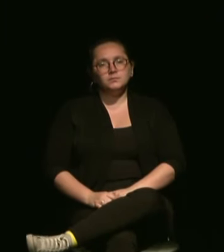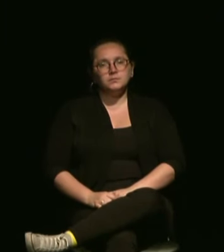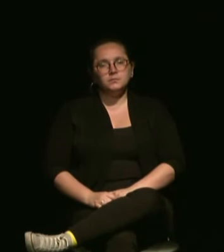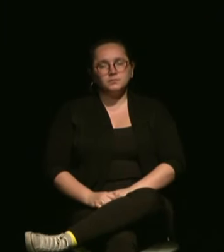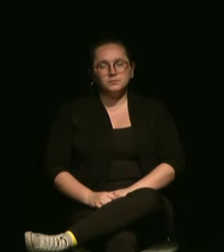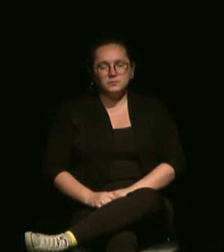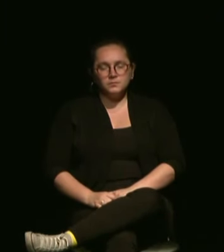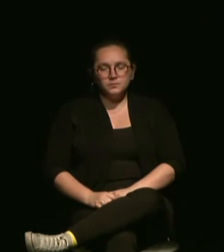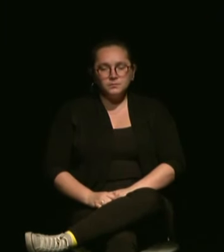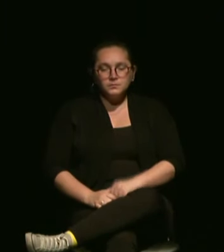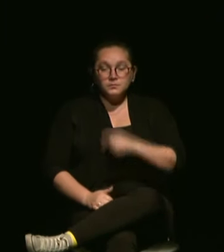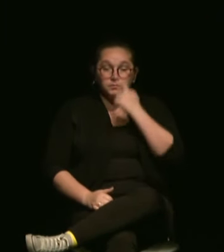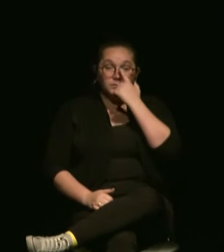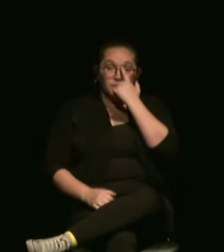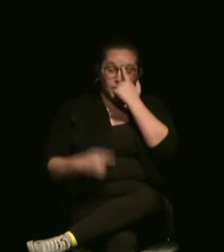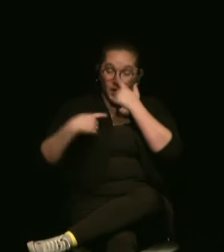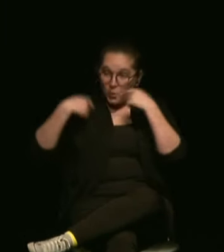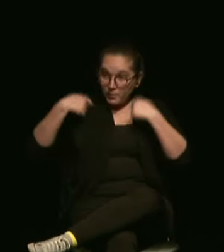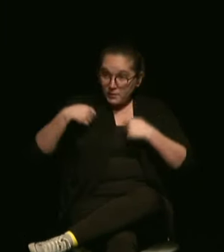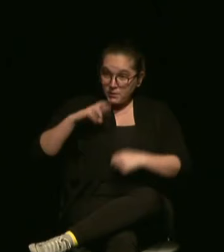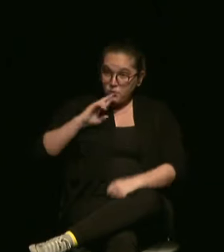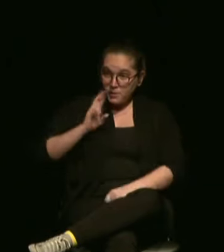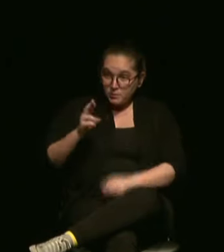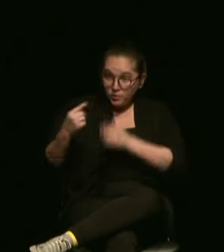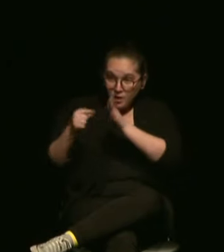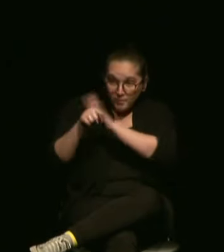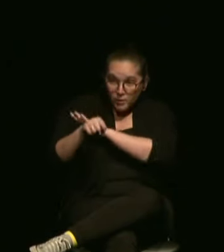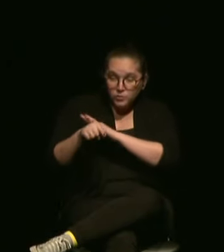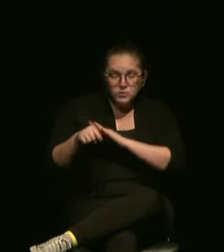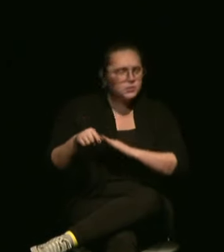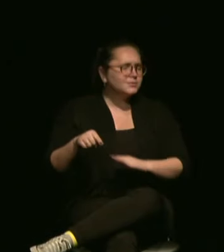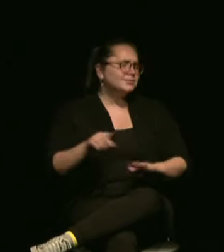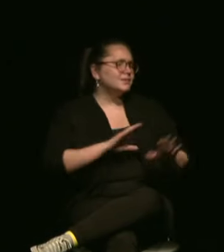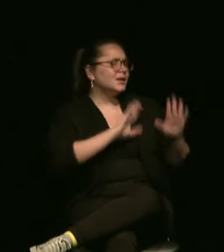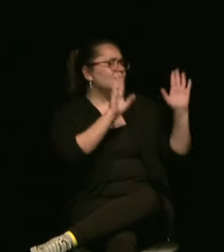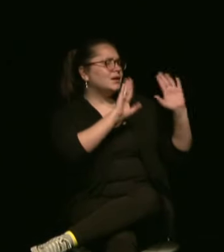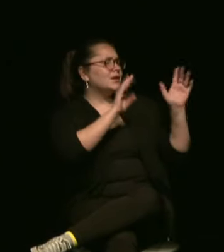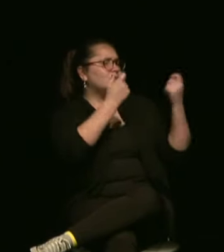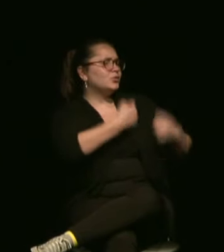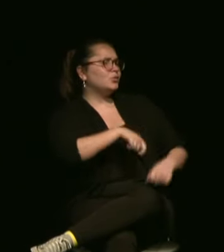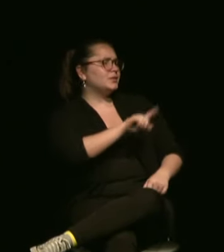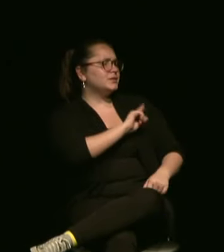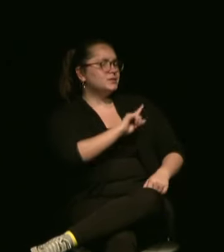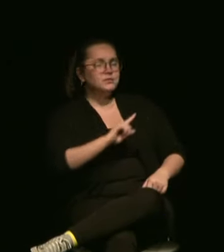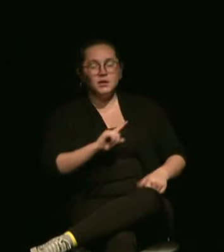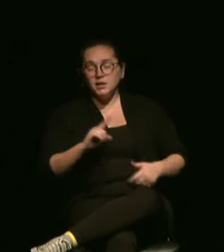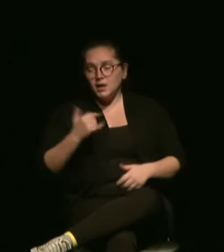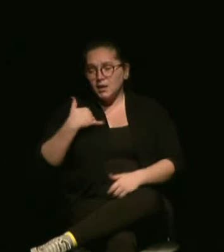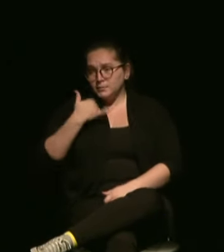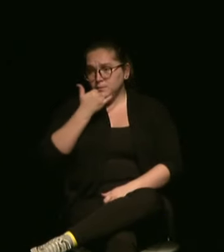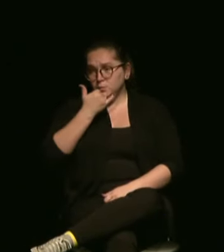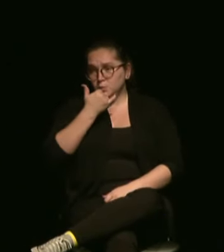Eu tenho que responder essa pergunta. Não, senhora. Desculpa. Tá lendo.